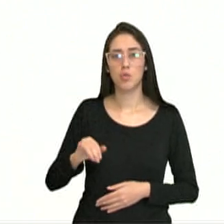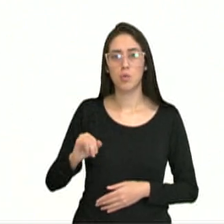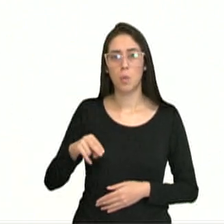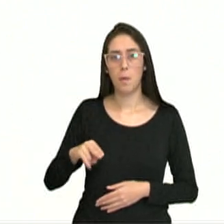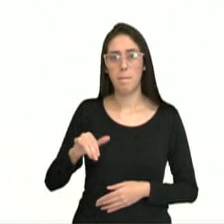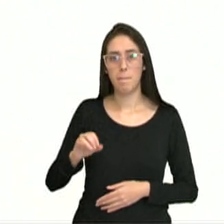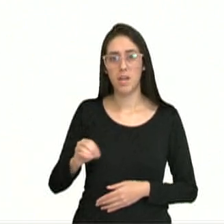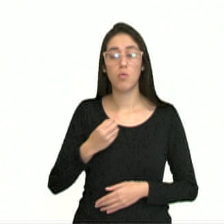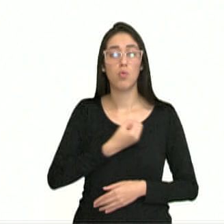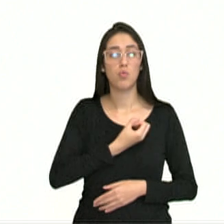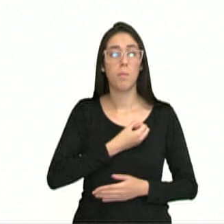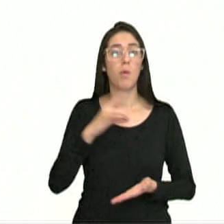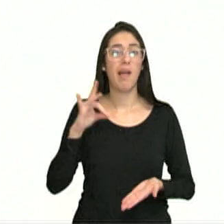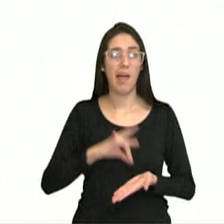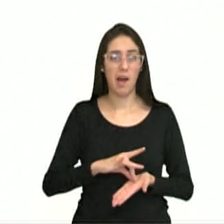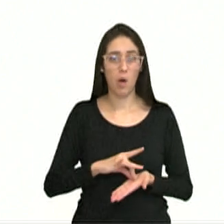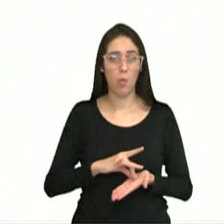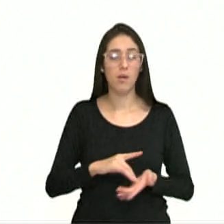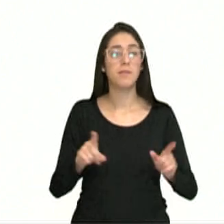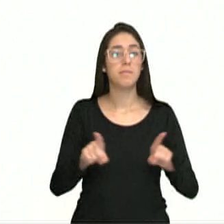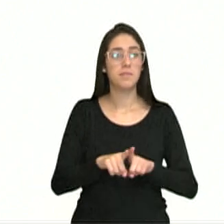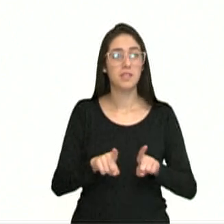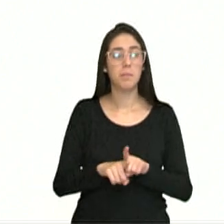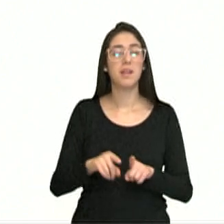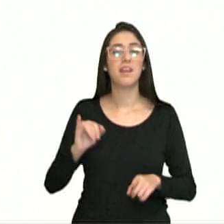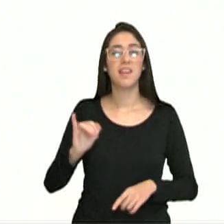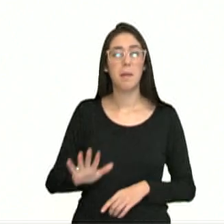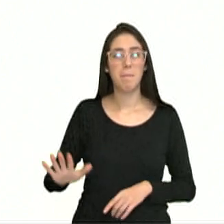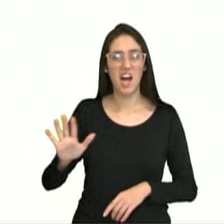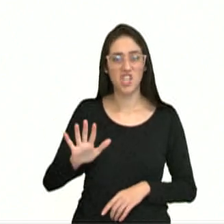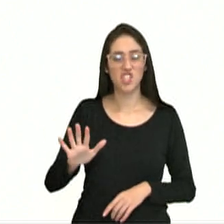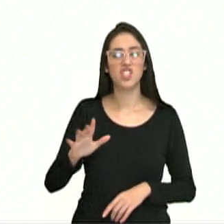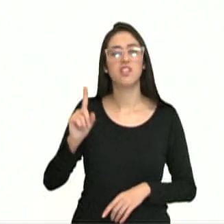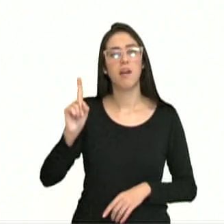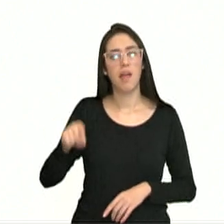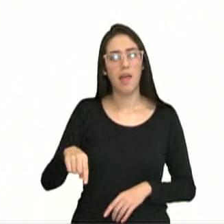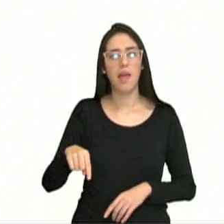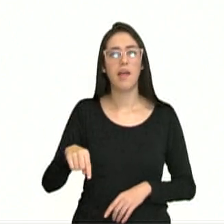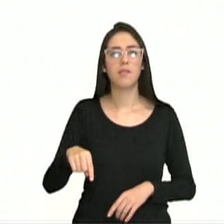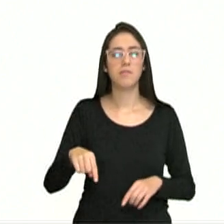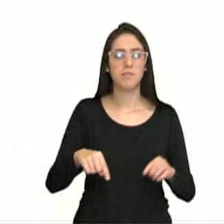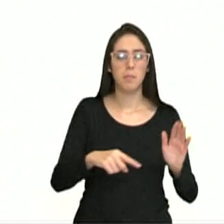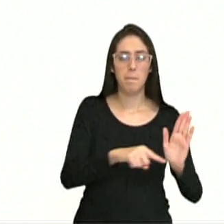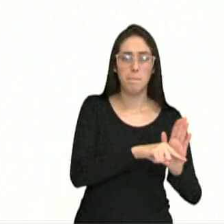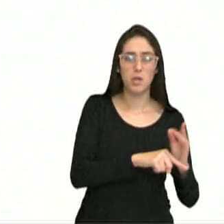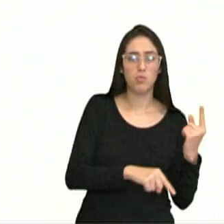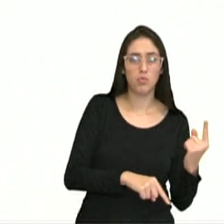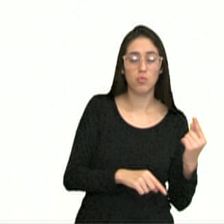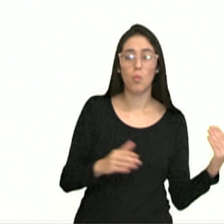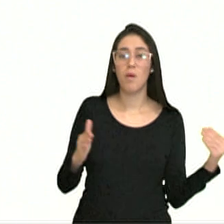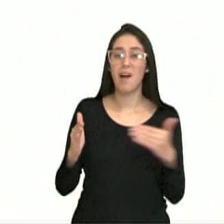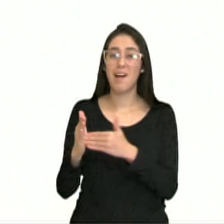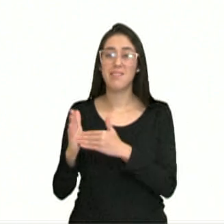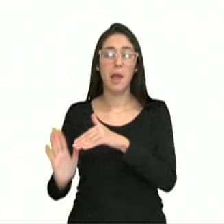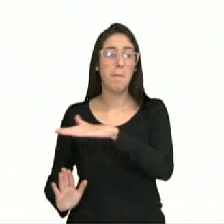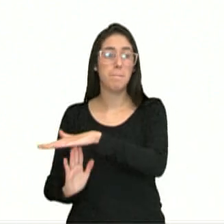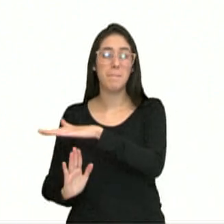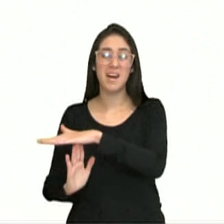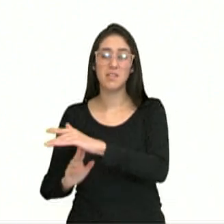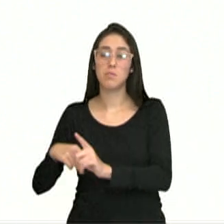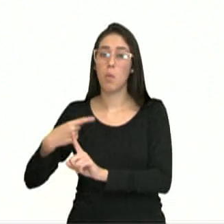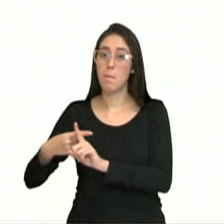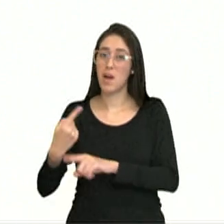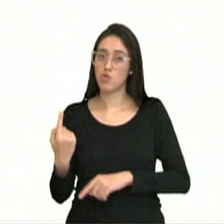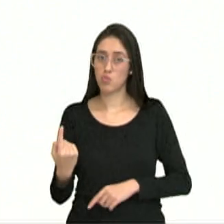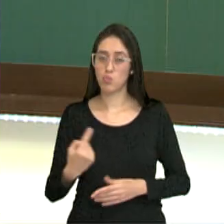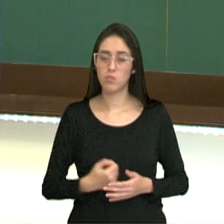números reais, e eu tenho a minha imagem que vai do ponto mínimo menos 1 até o ponto máximo mais 1,